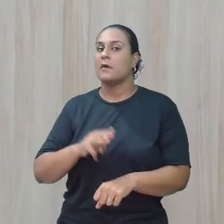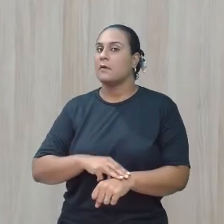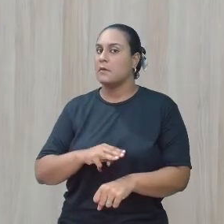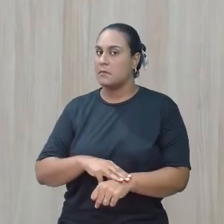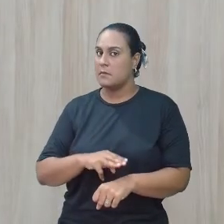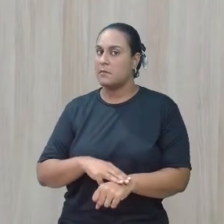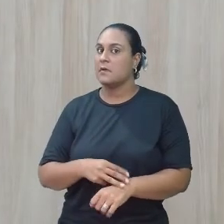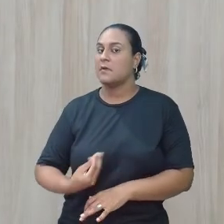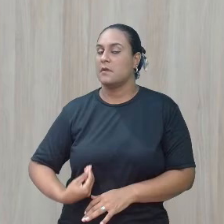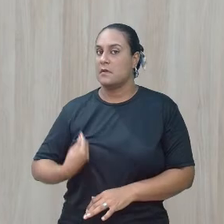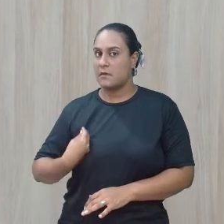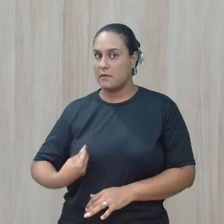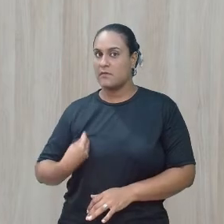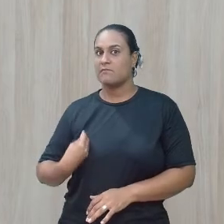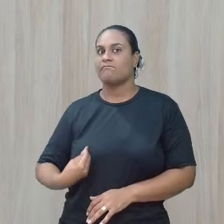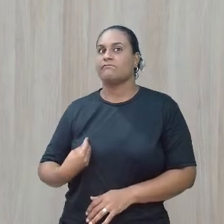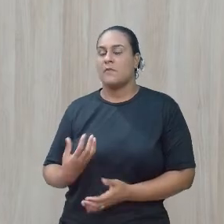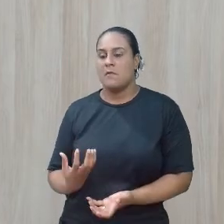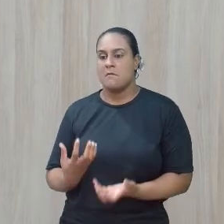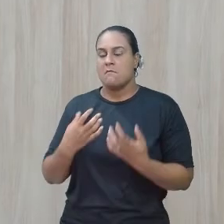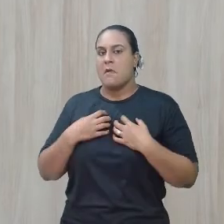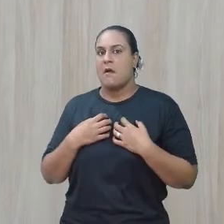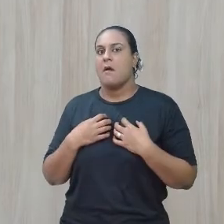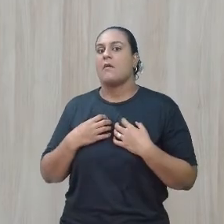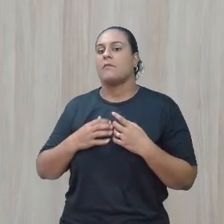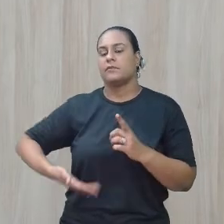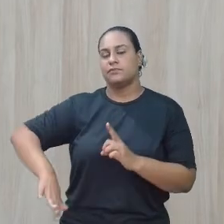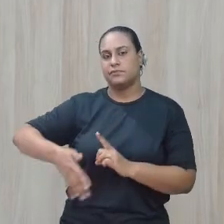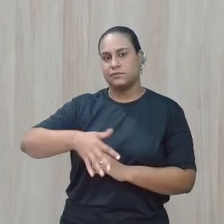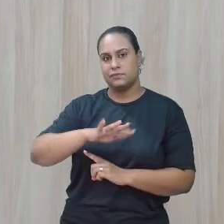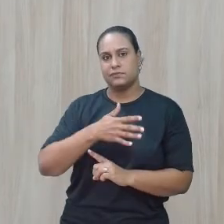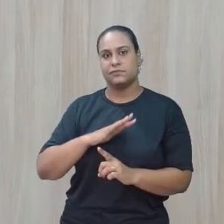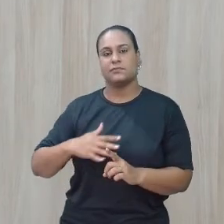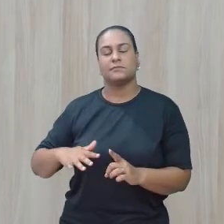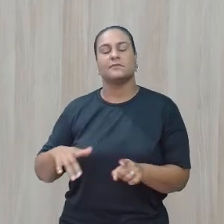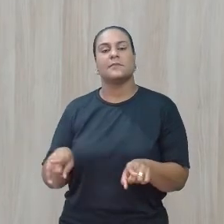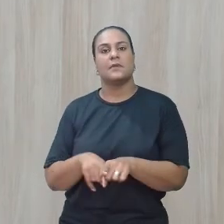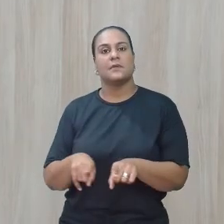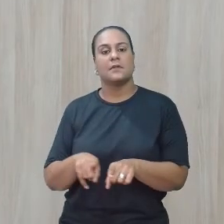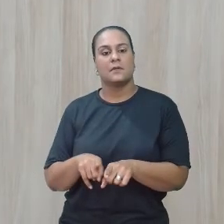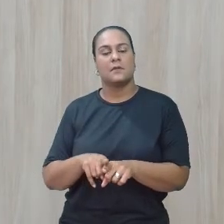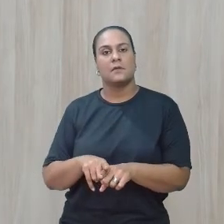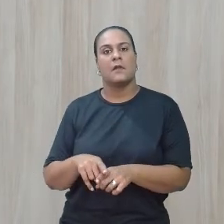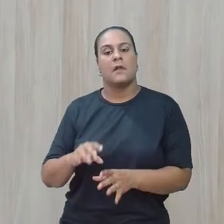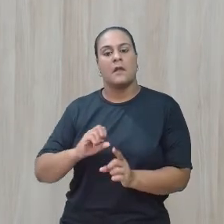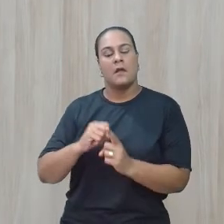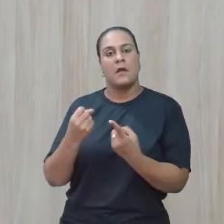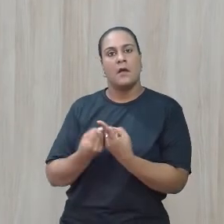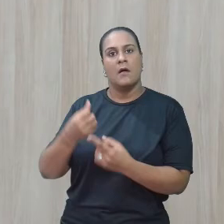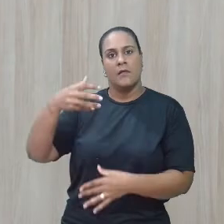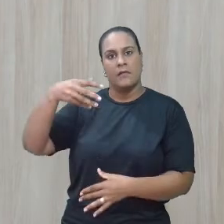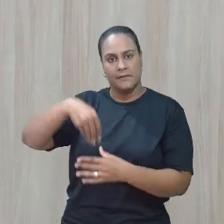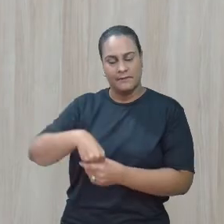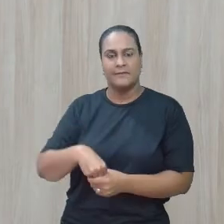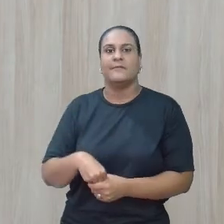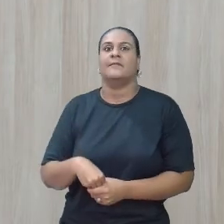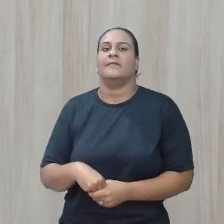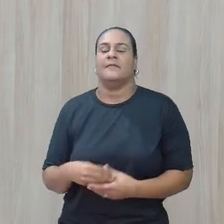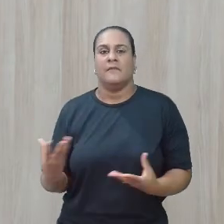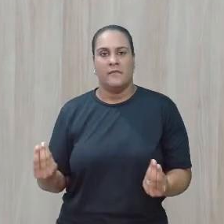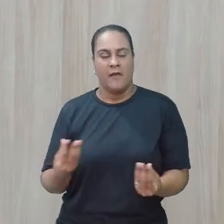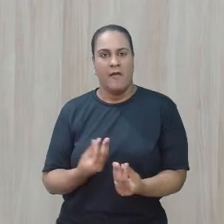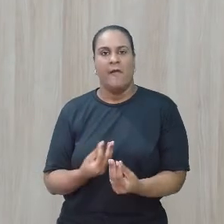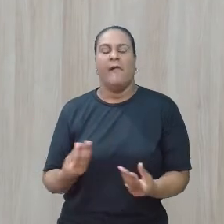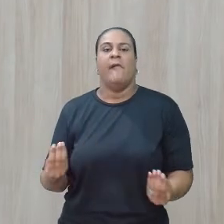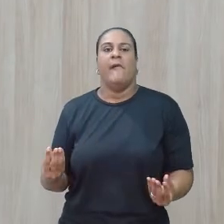está vivendo aí que causa muito impacto no nosso meio ambiente e no nosso meio social, como a gente viu, muitos